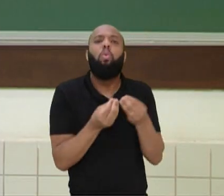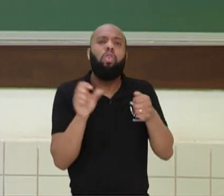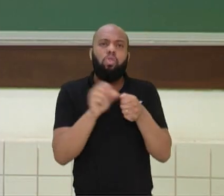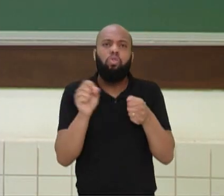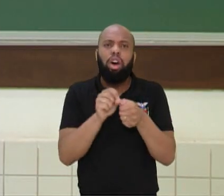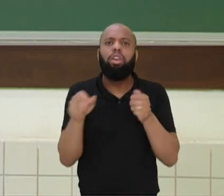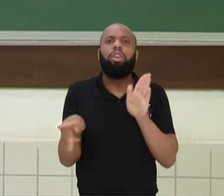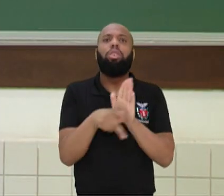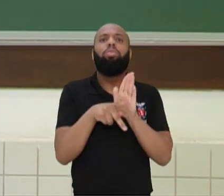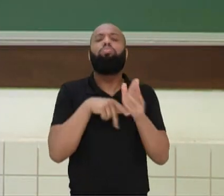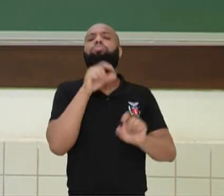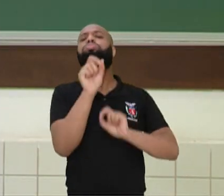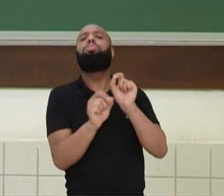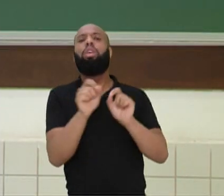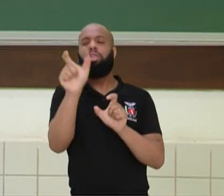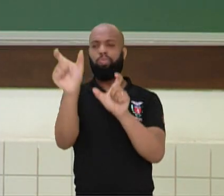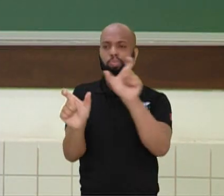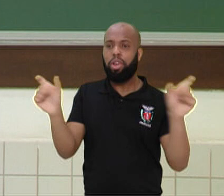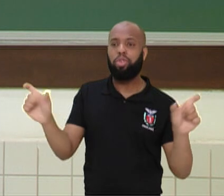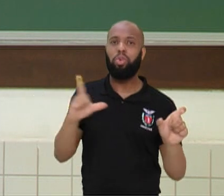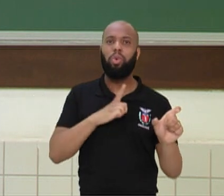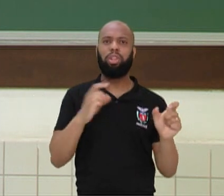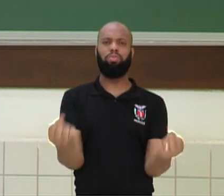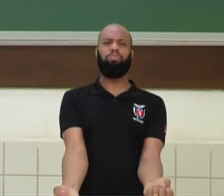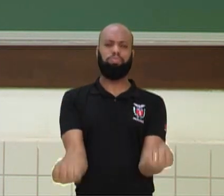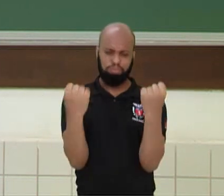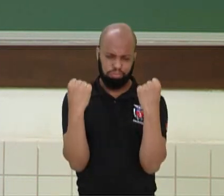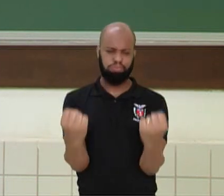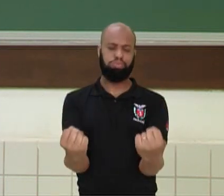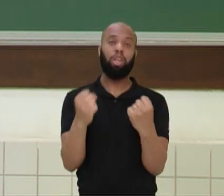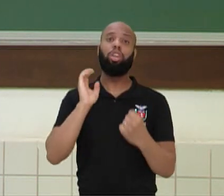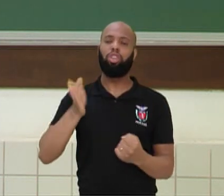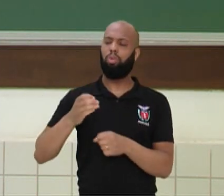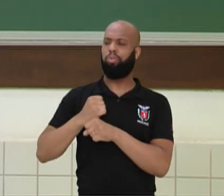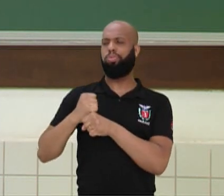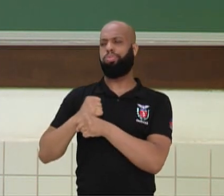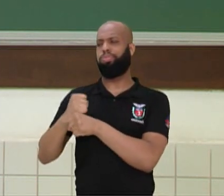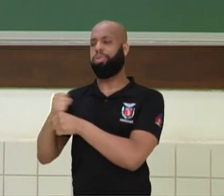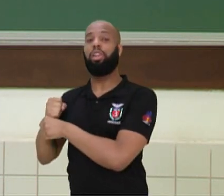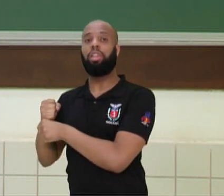por pessoas que fazem musculação há um certo tempo.